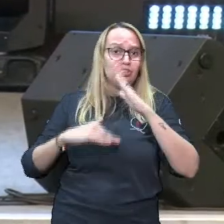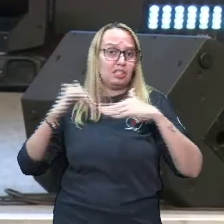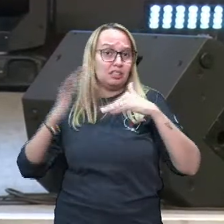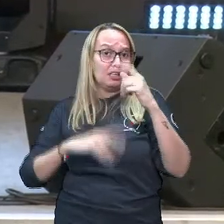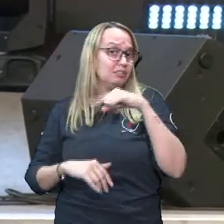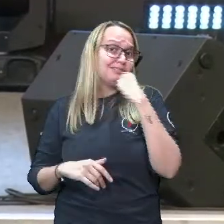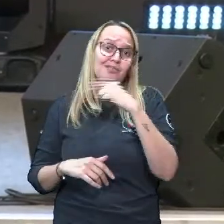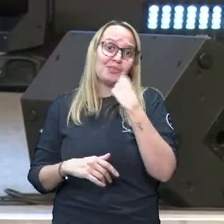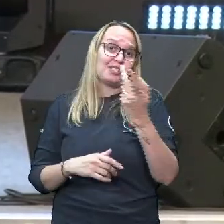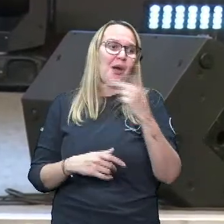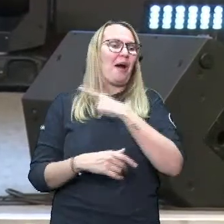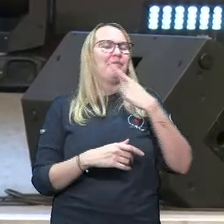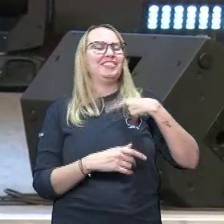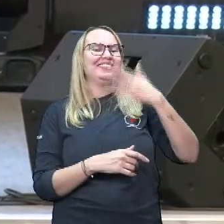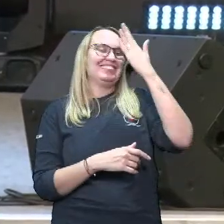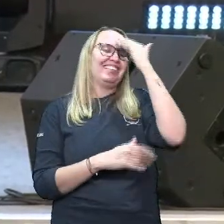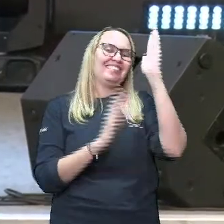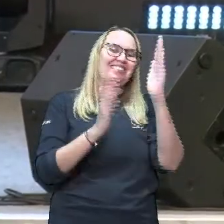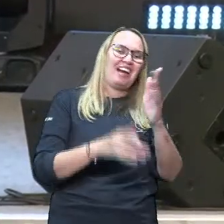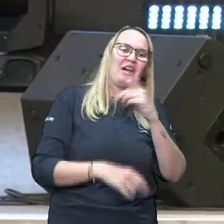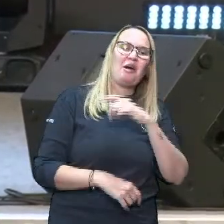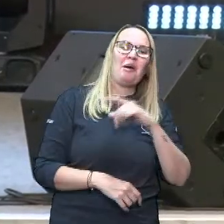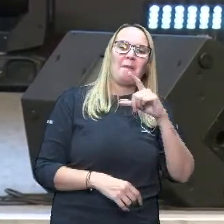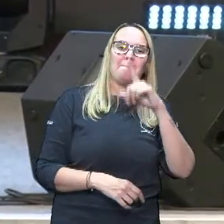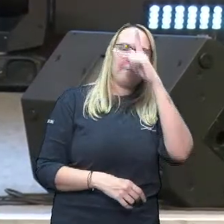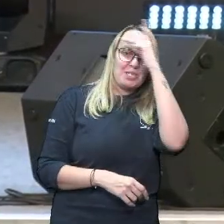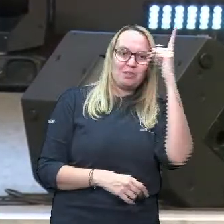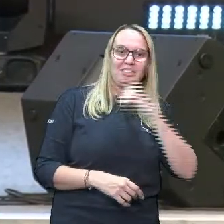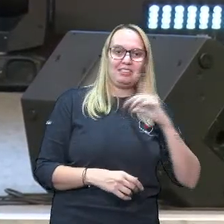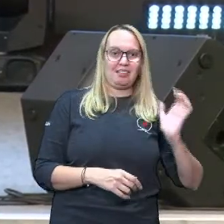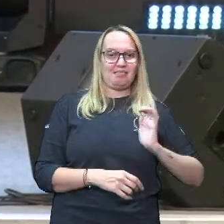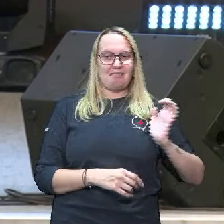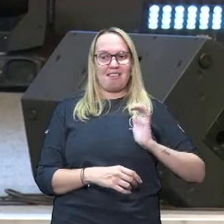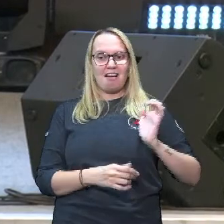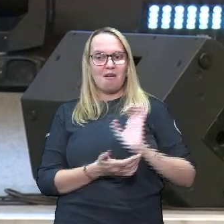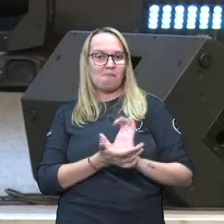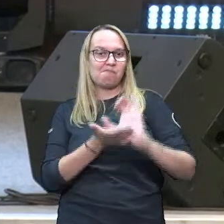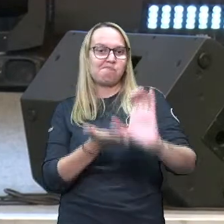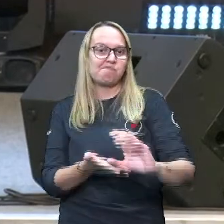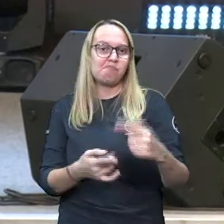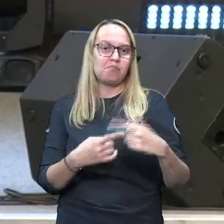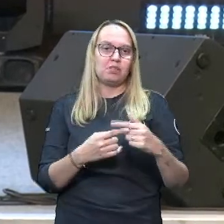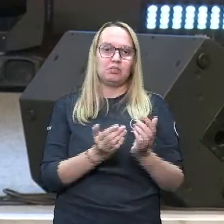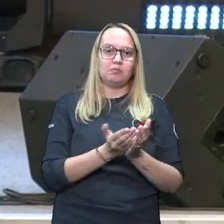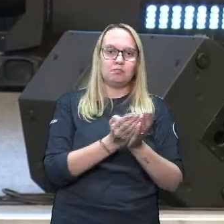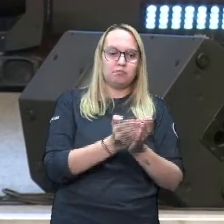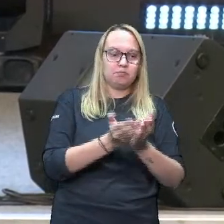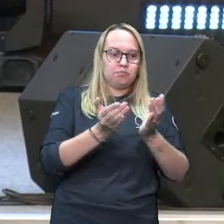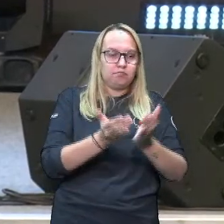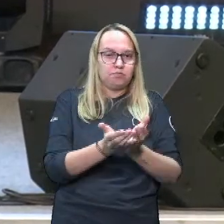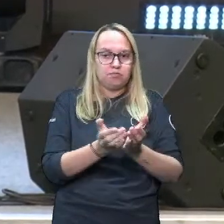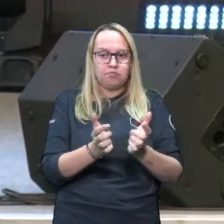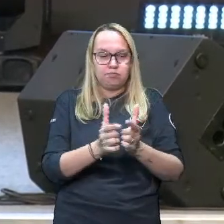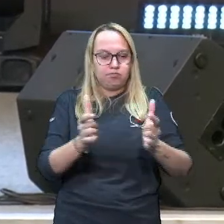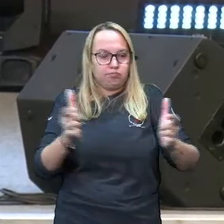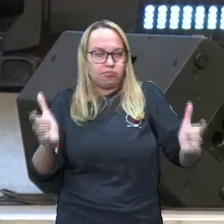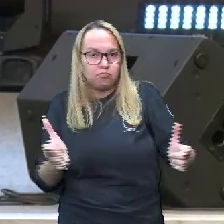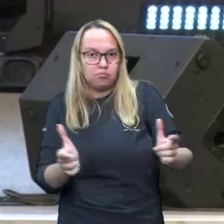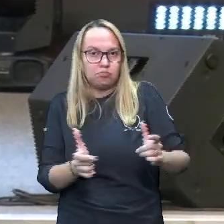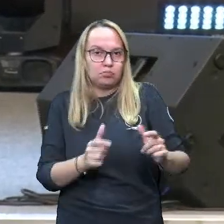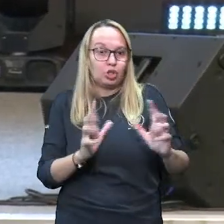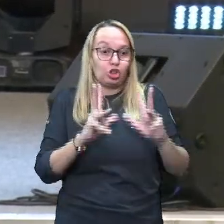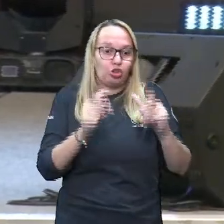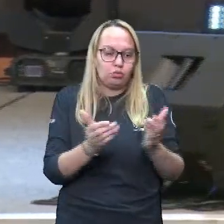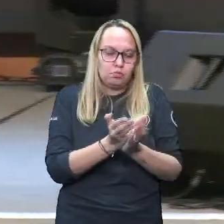nada. Pastor, já sei, são pessoas com poder aquisitivo para investir? Não, porque barco pequeno, barco médio, barco grande, estava todo mundo vazio. Então, quem são